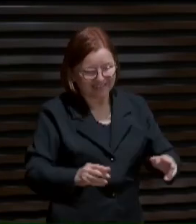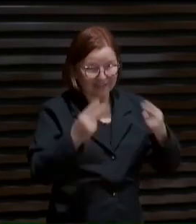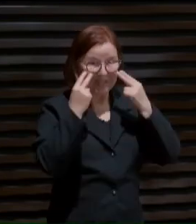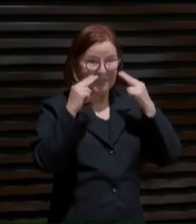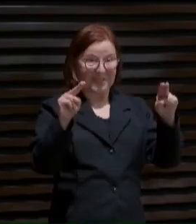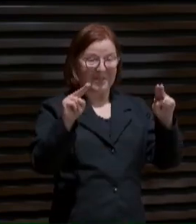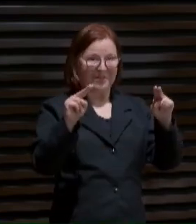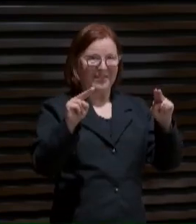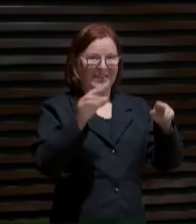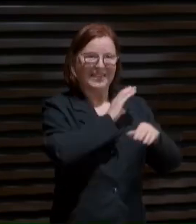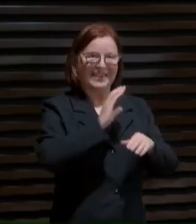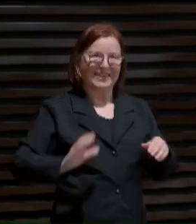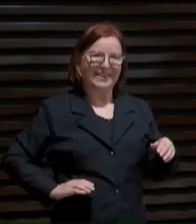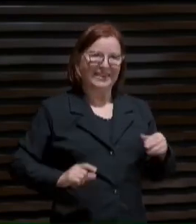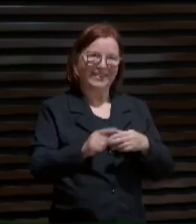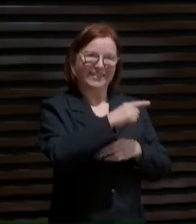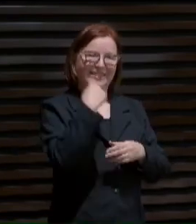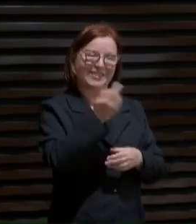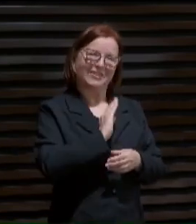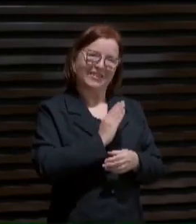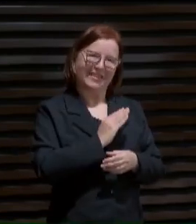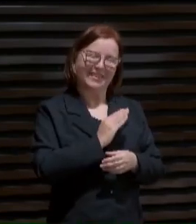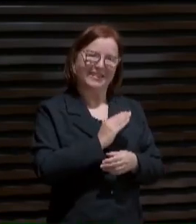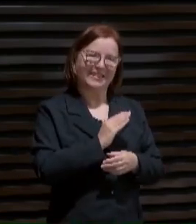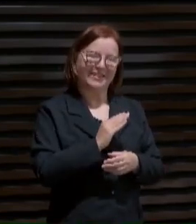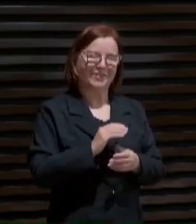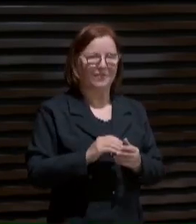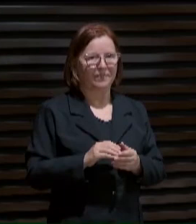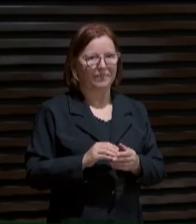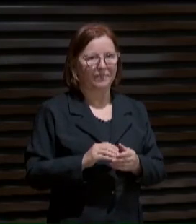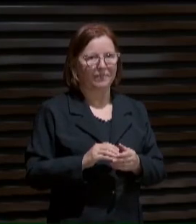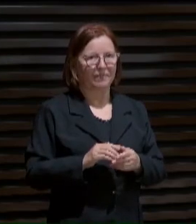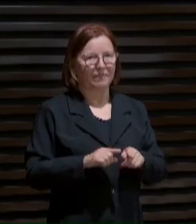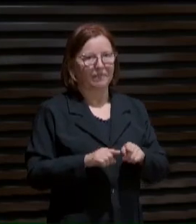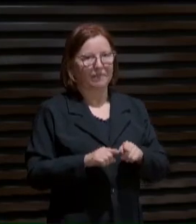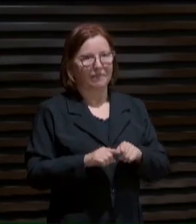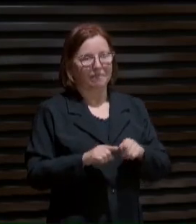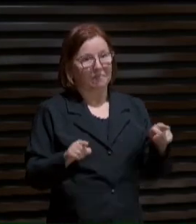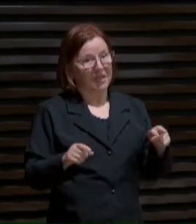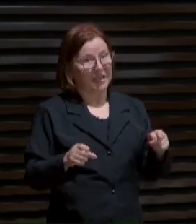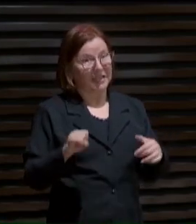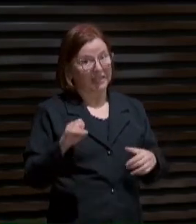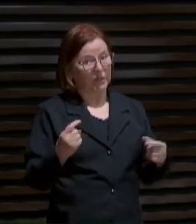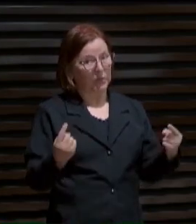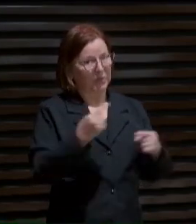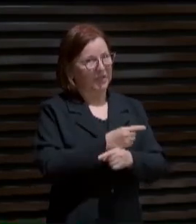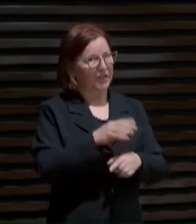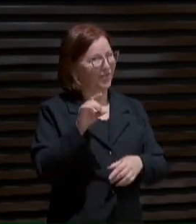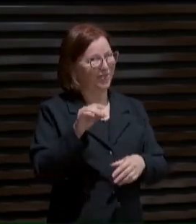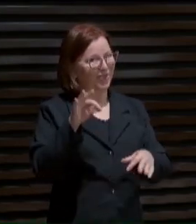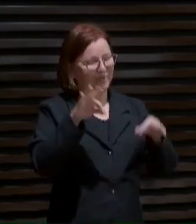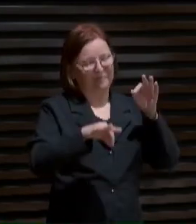nossas atitudes fora disso nós estaremos trazendo fazendo apenas um teatro nós temos as